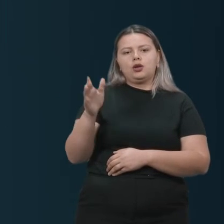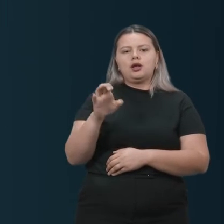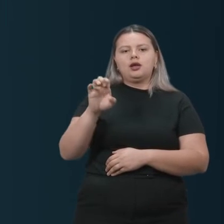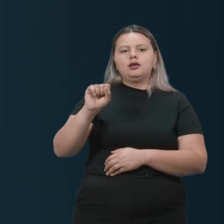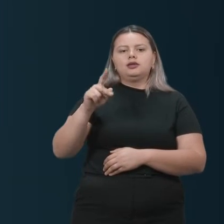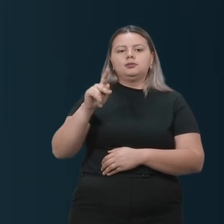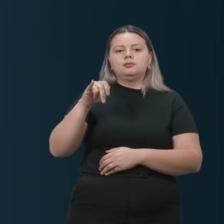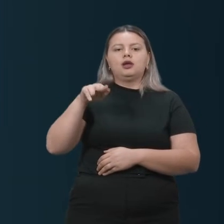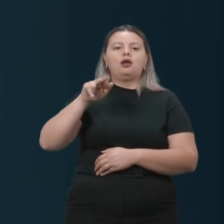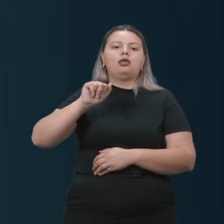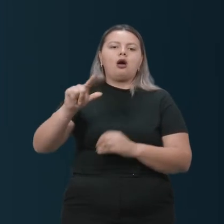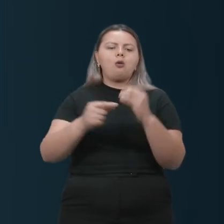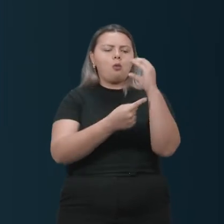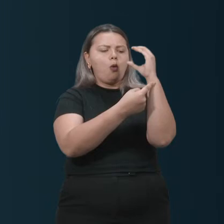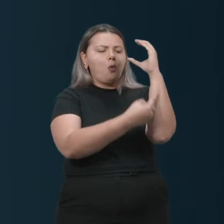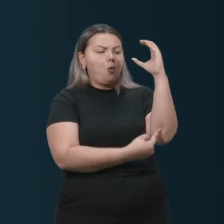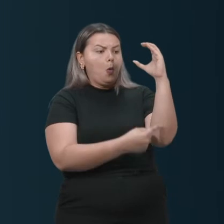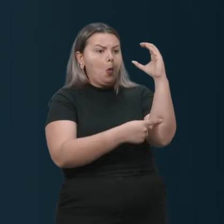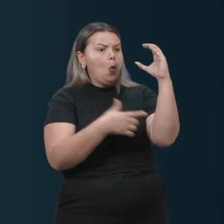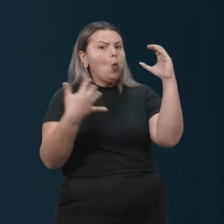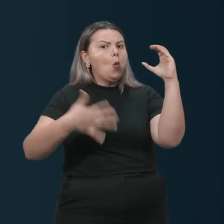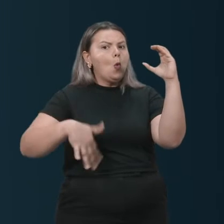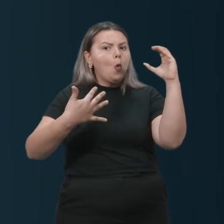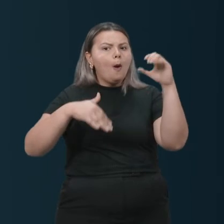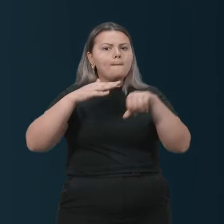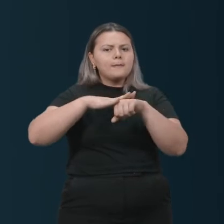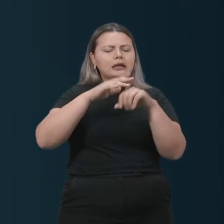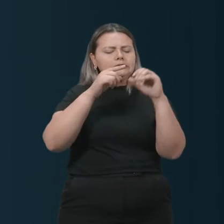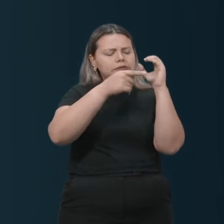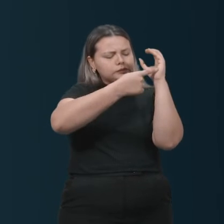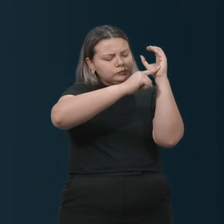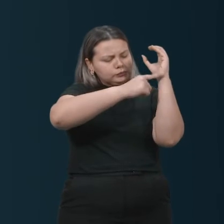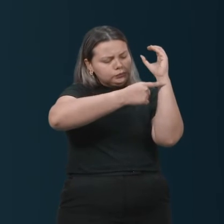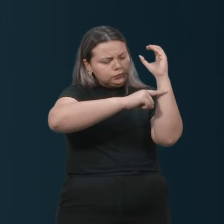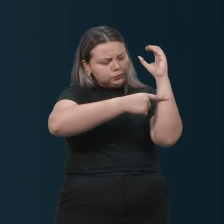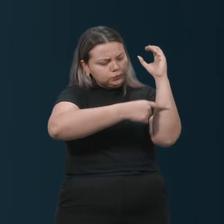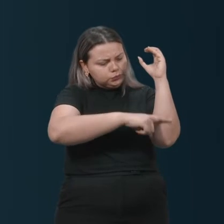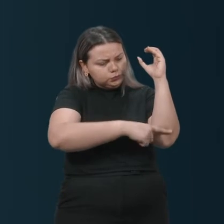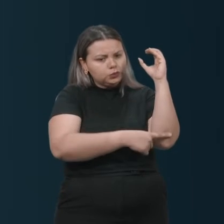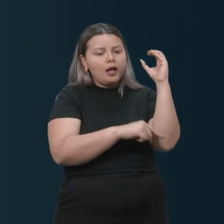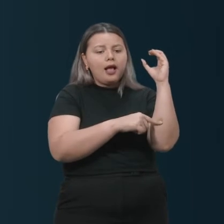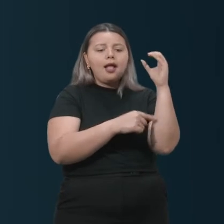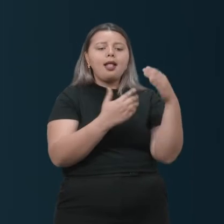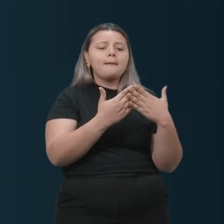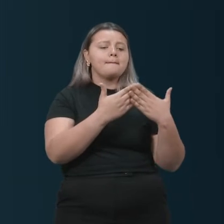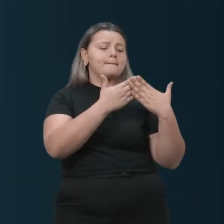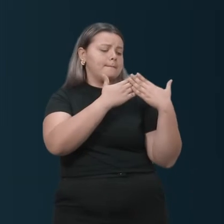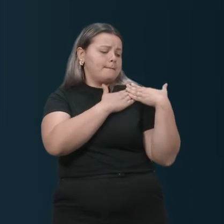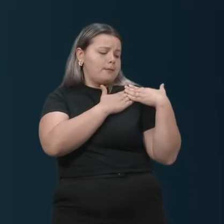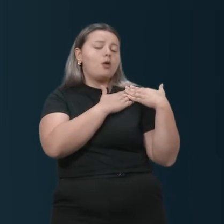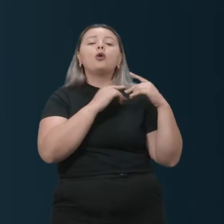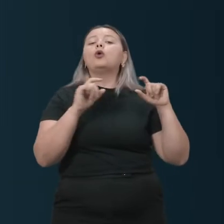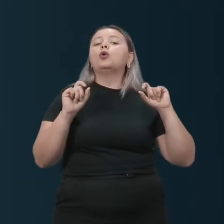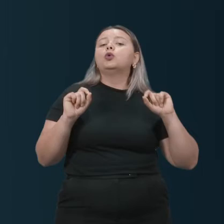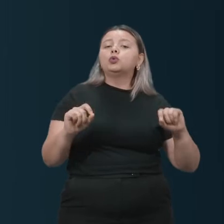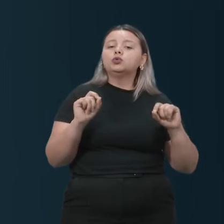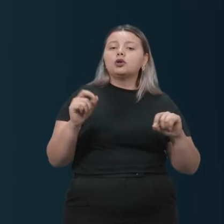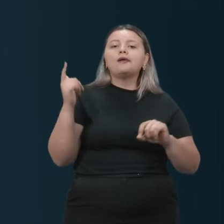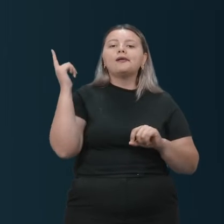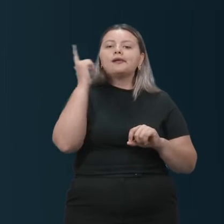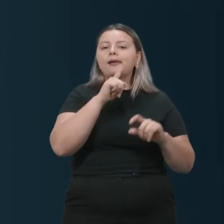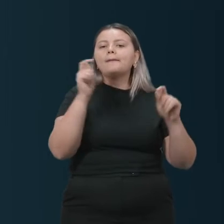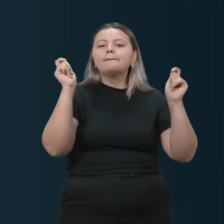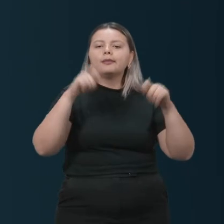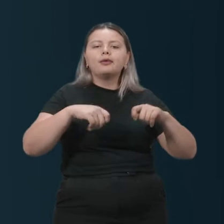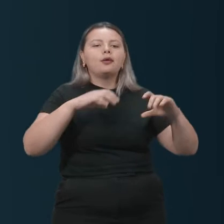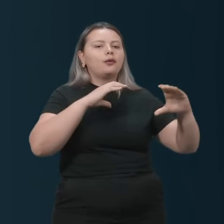encéfalo até partes mais periféricas do nosso corpo, ela tem essa função justamente de permitir